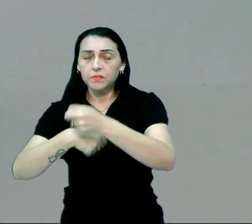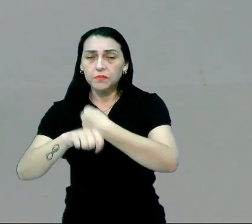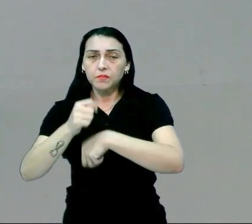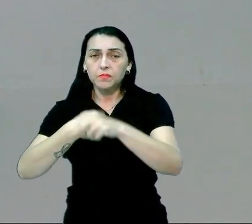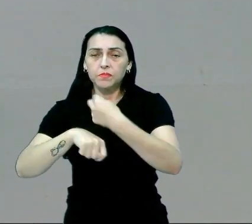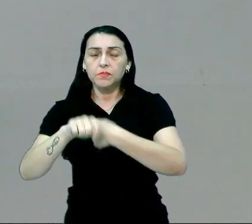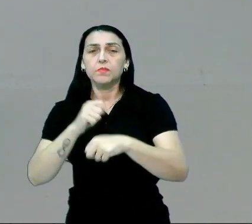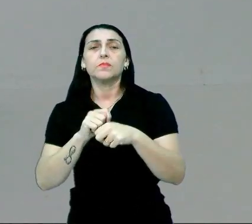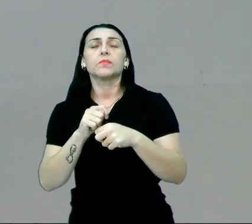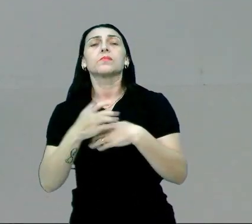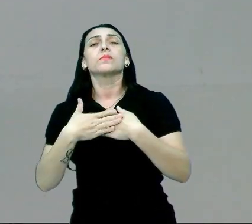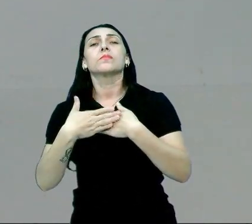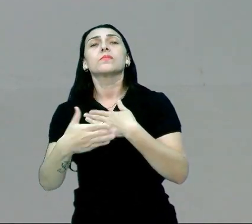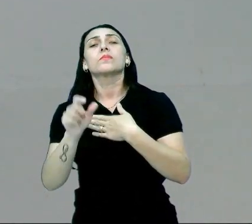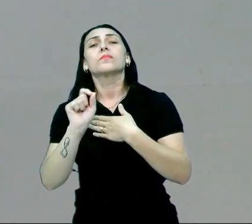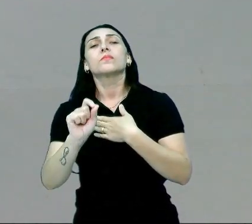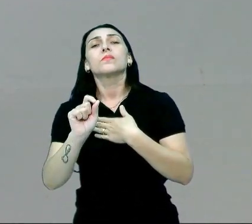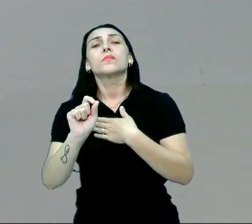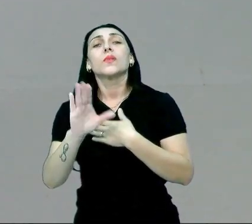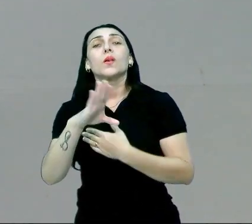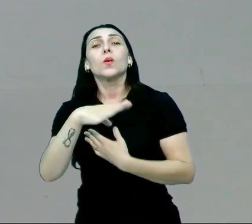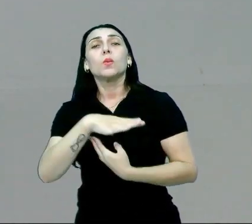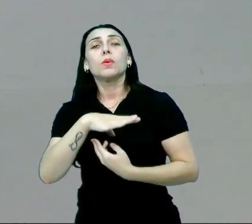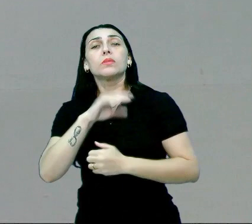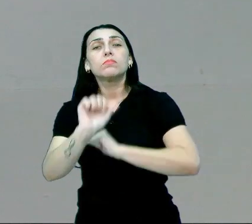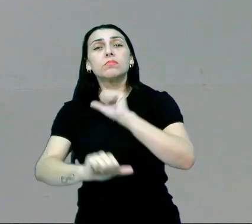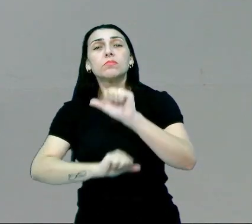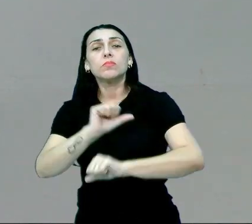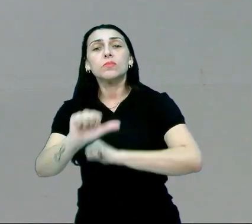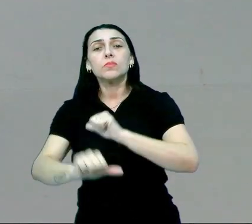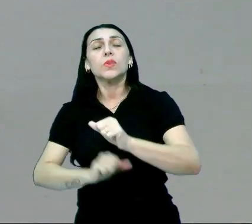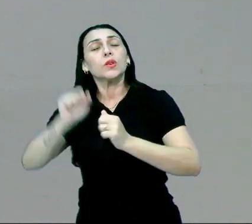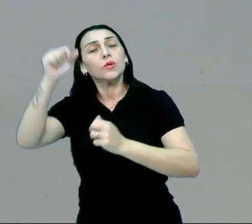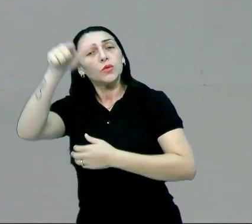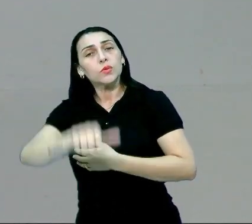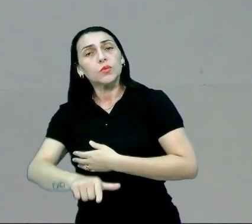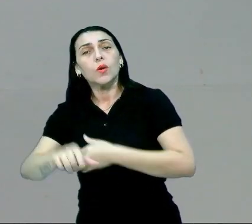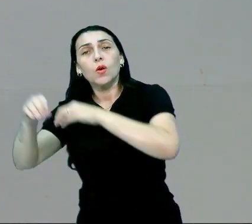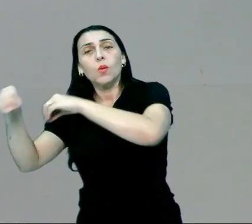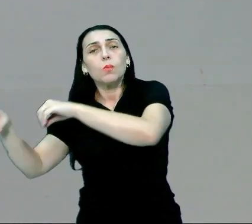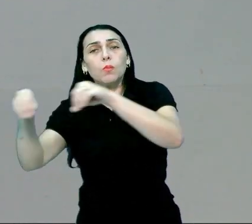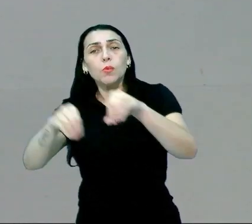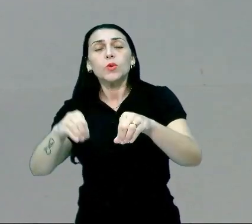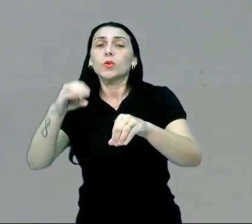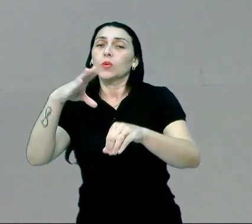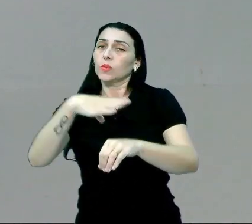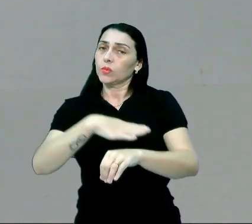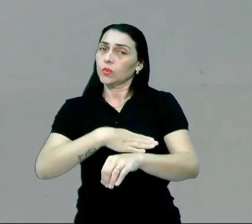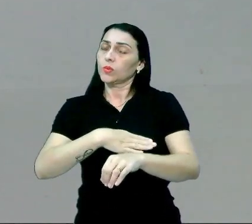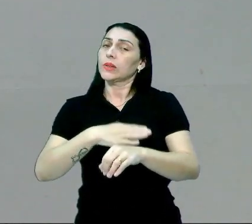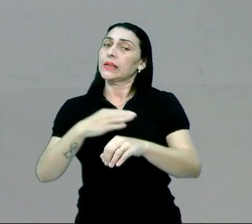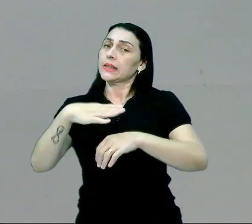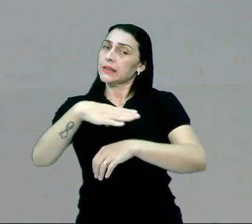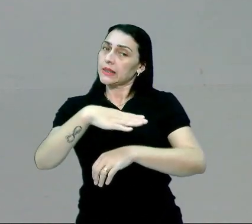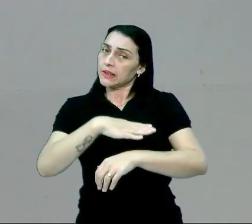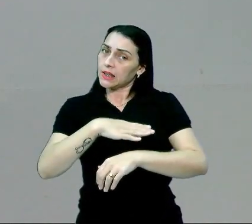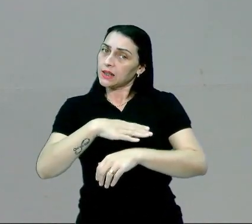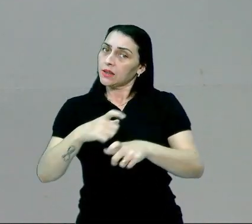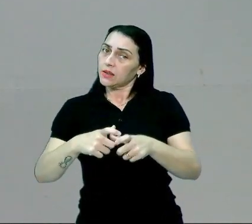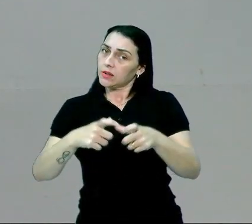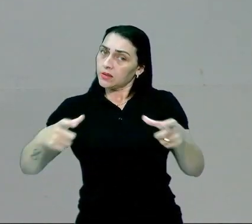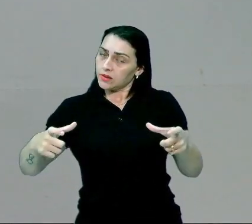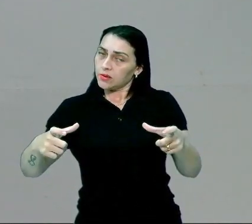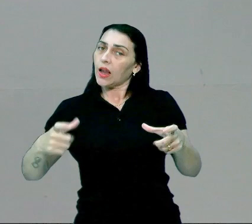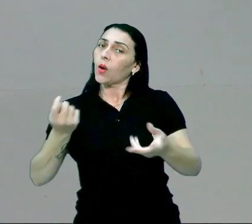digamos assim, ela passou a ser urbanizada. Repito a expressão, as cidades passaram a ser